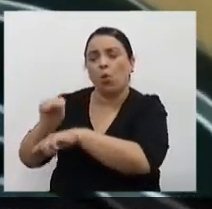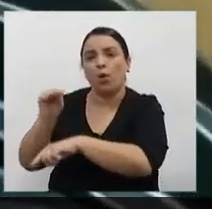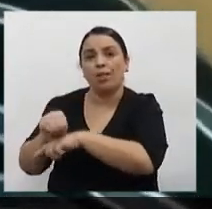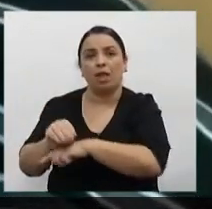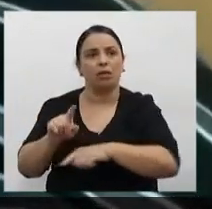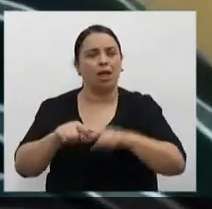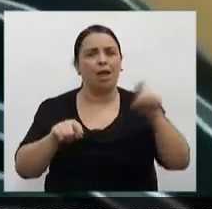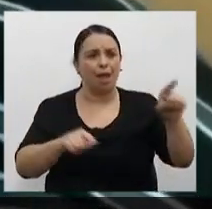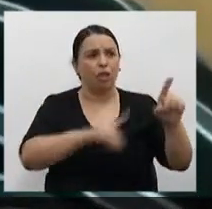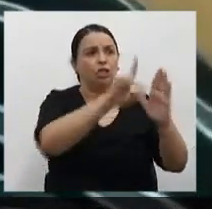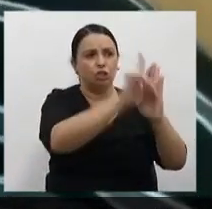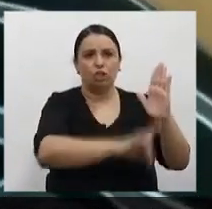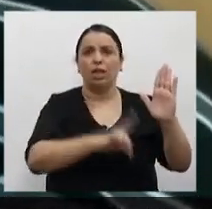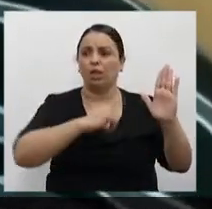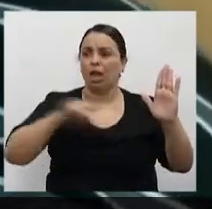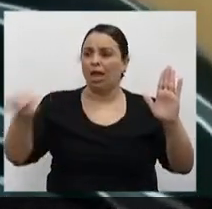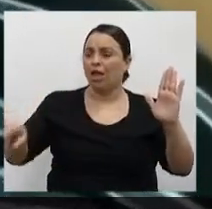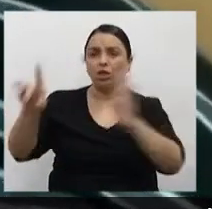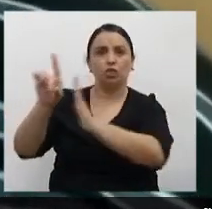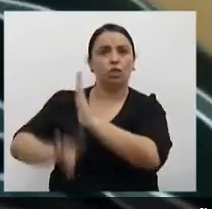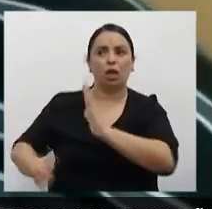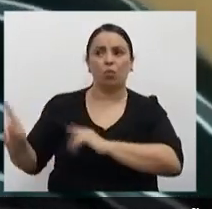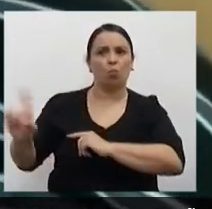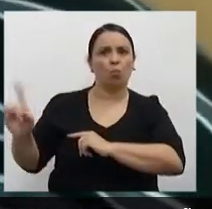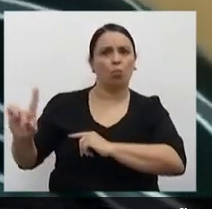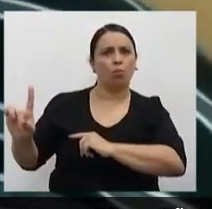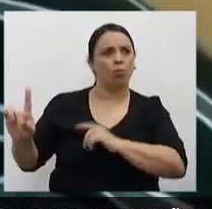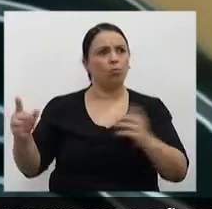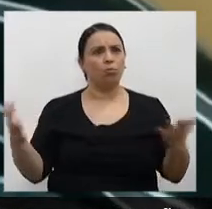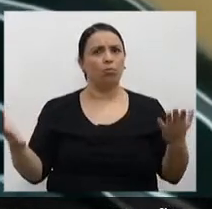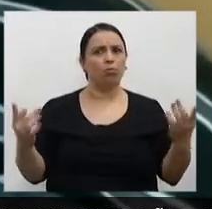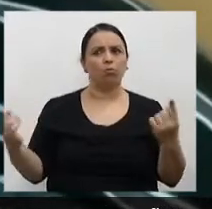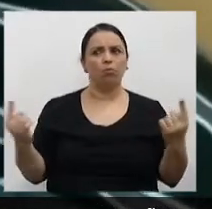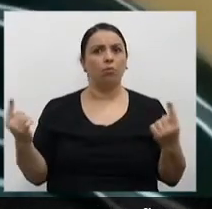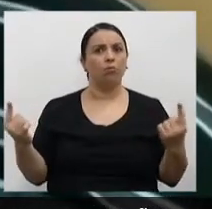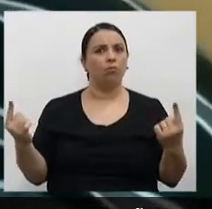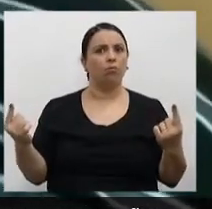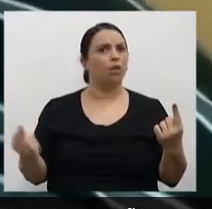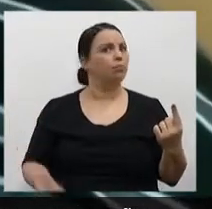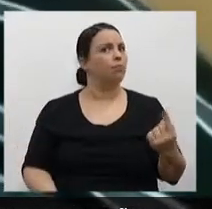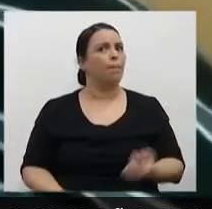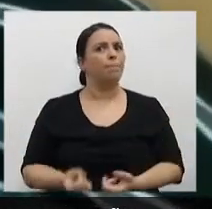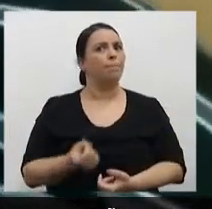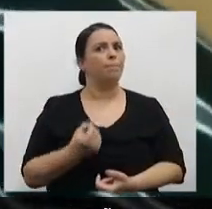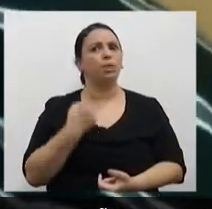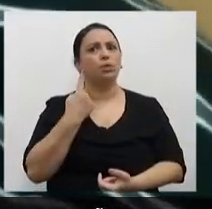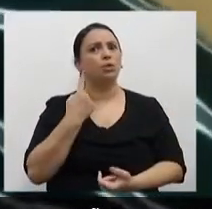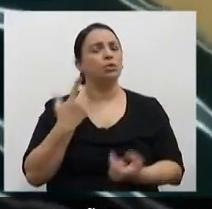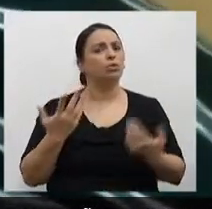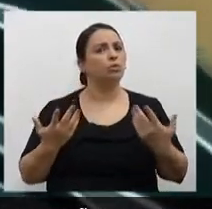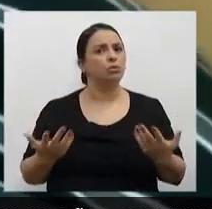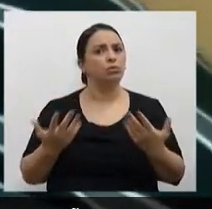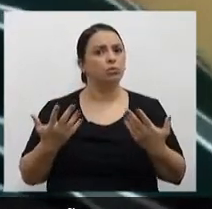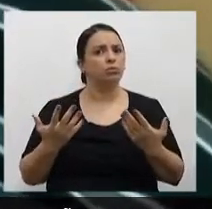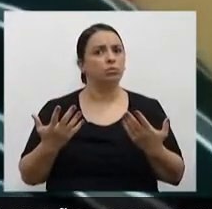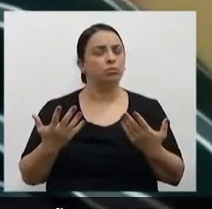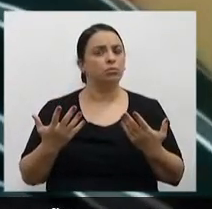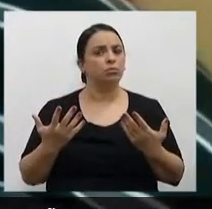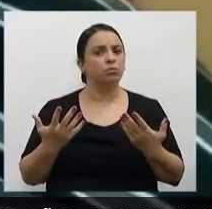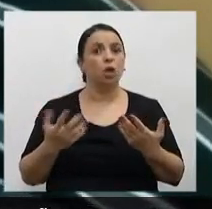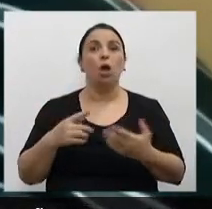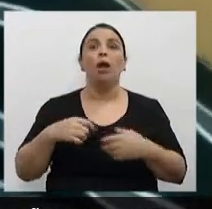Isso é um absurdo. Isso é inacreditável. E, por extensão, deveríamos também vacinar